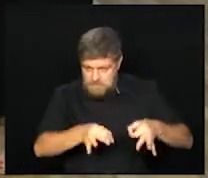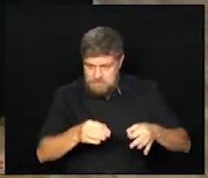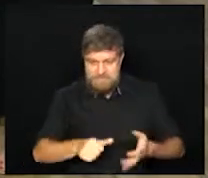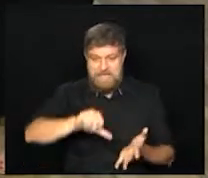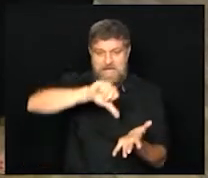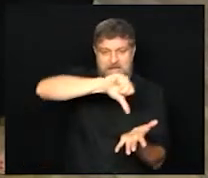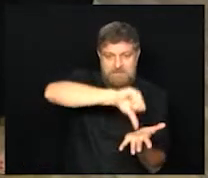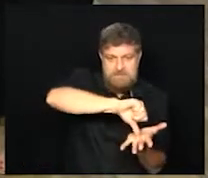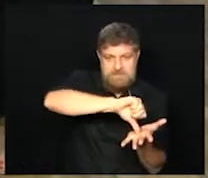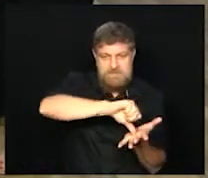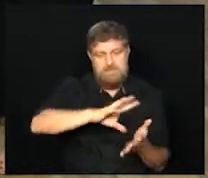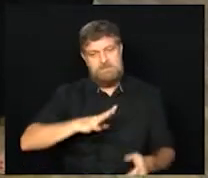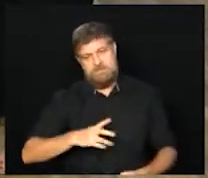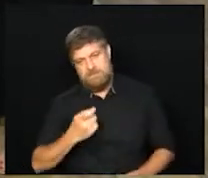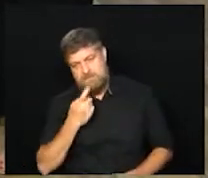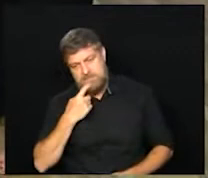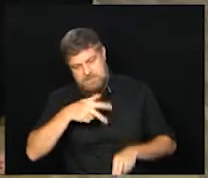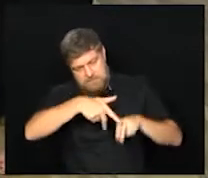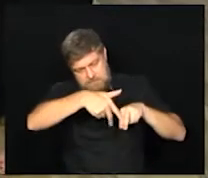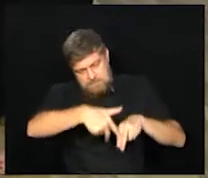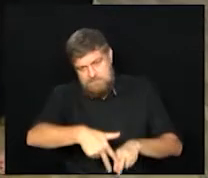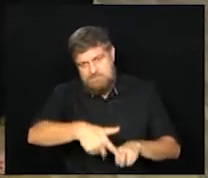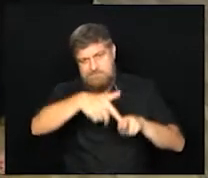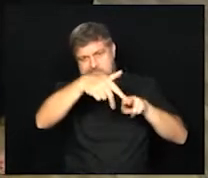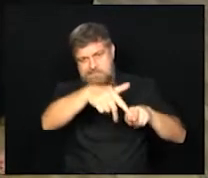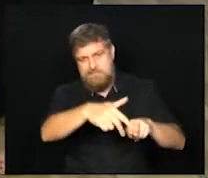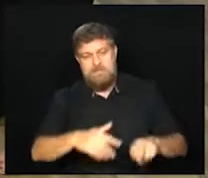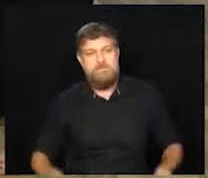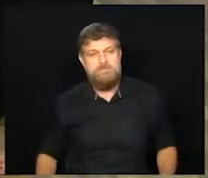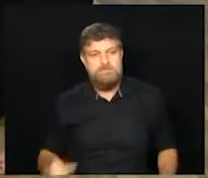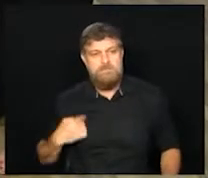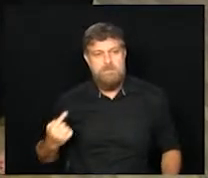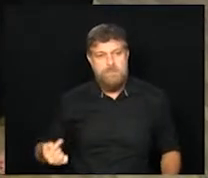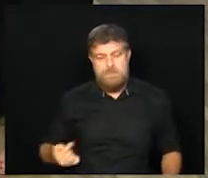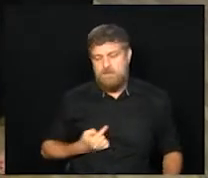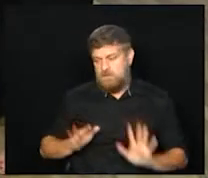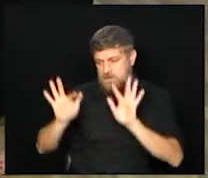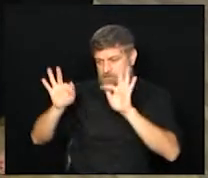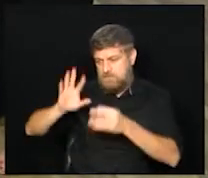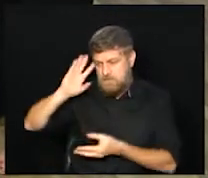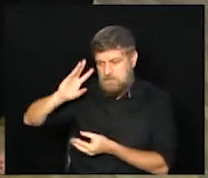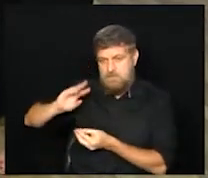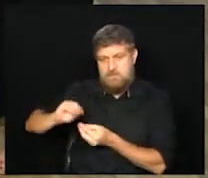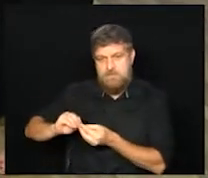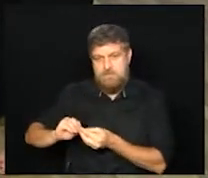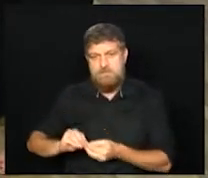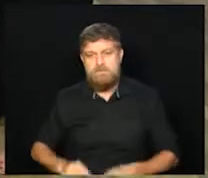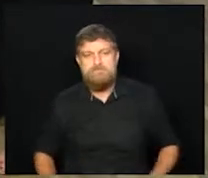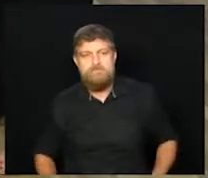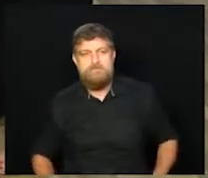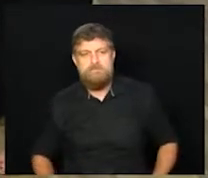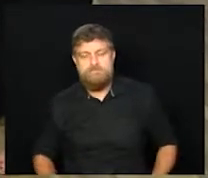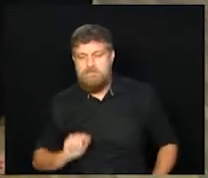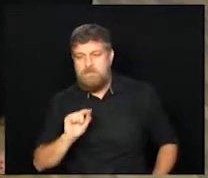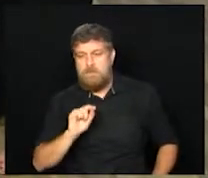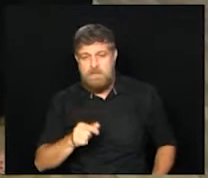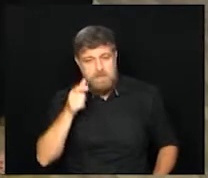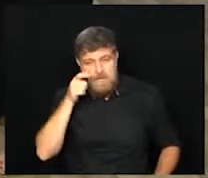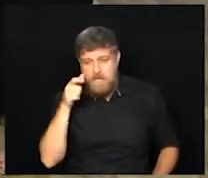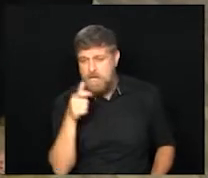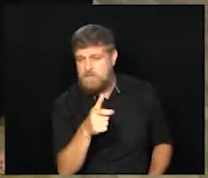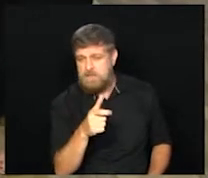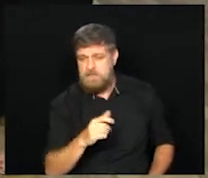centro acontecer aqui em Campinas. E, Mina, para nós encerrarmos as notícias da Metrópole de Campinas, para quem está interessado